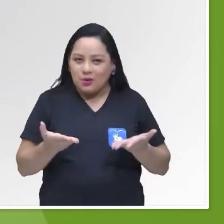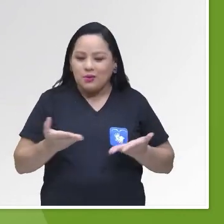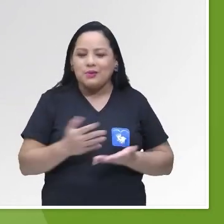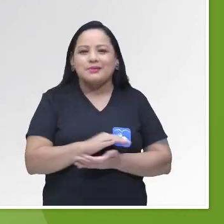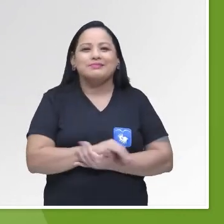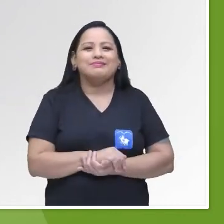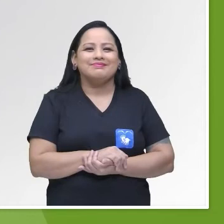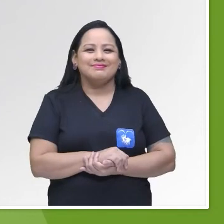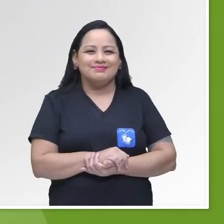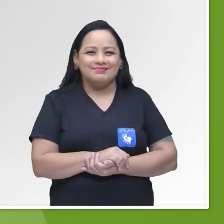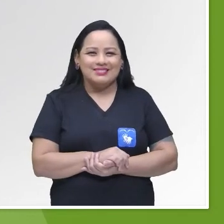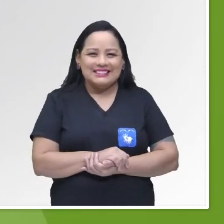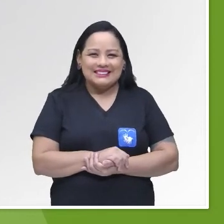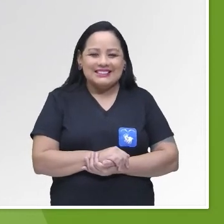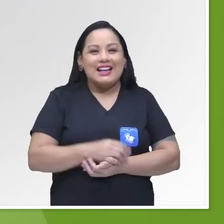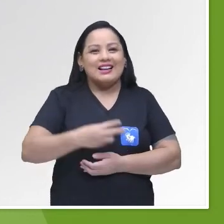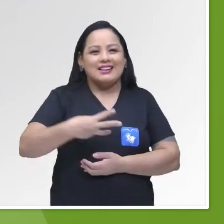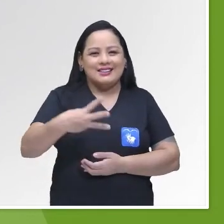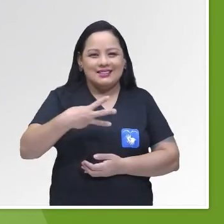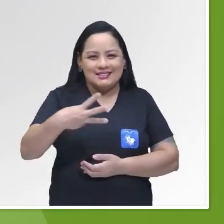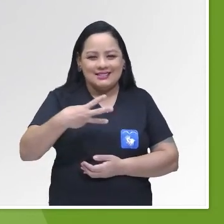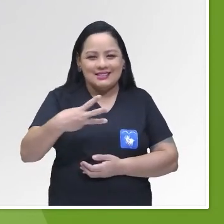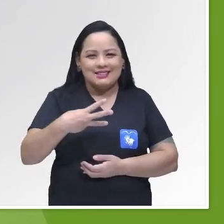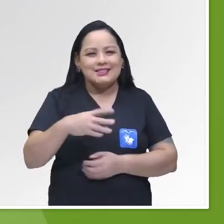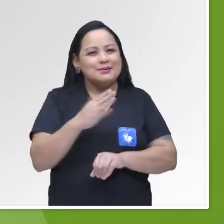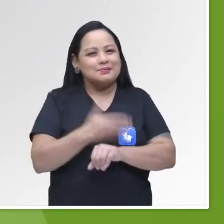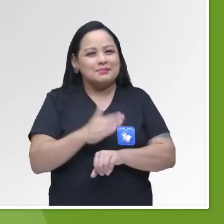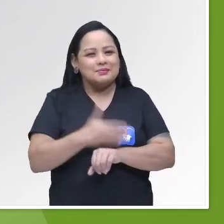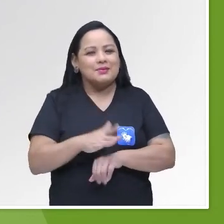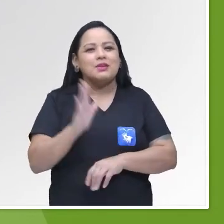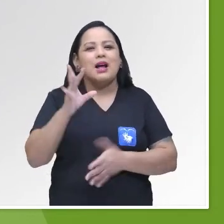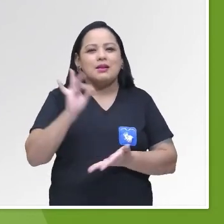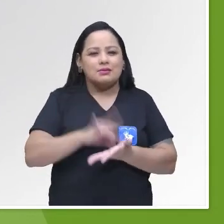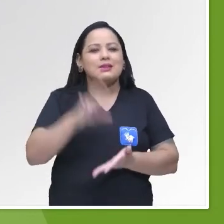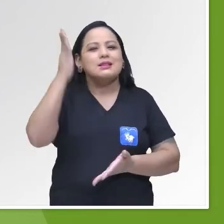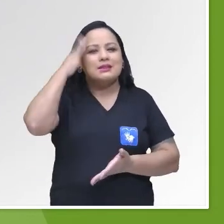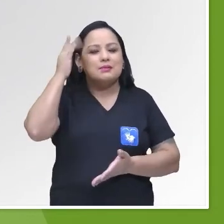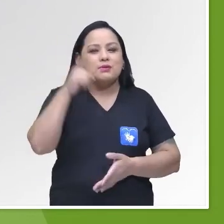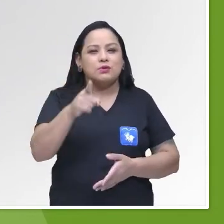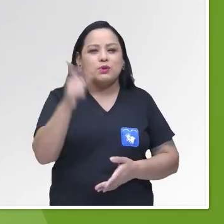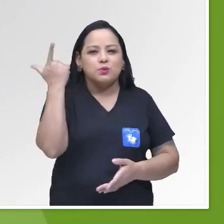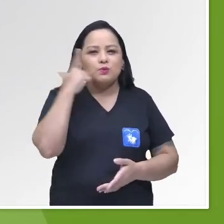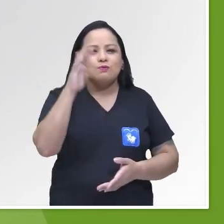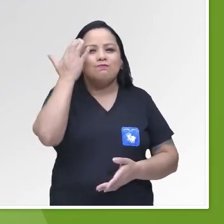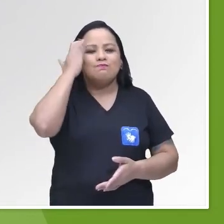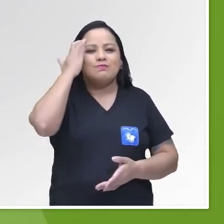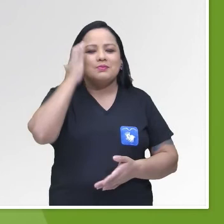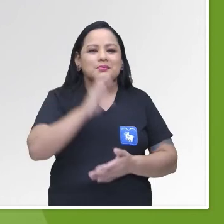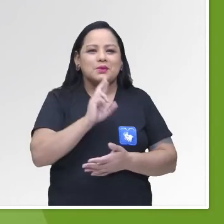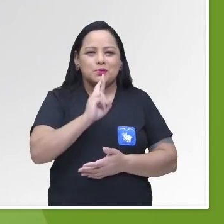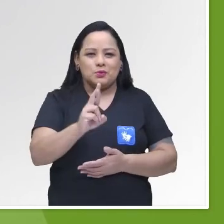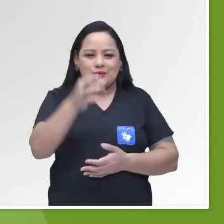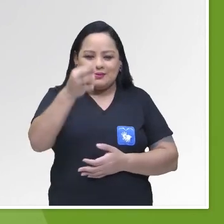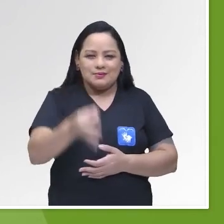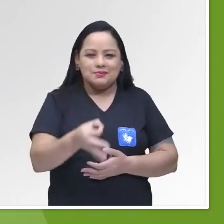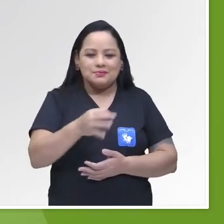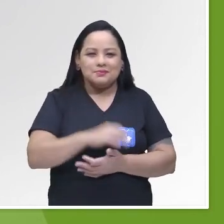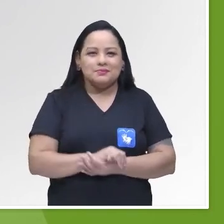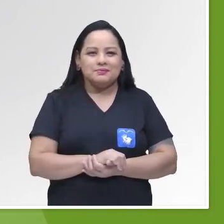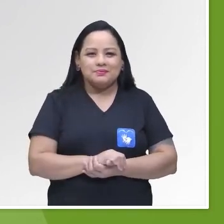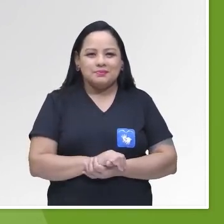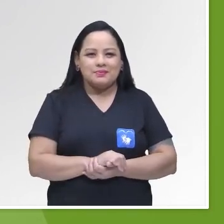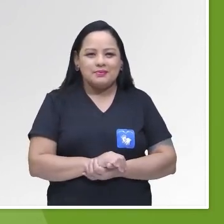agora para a terceira aplicação. Eu tenho certeza que você vai vai acertar. Vamos lá?